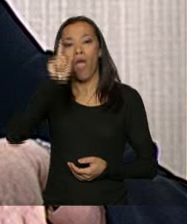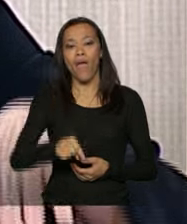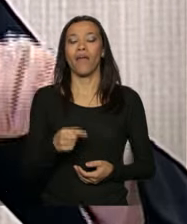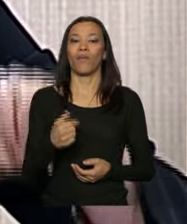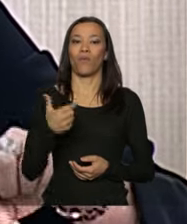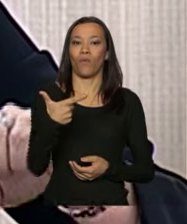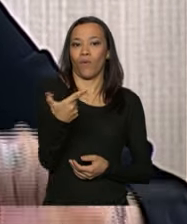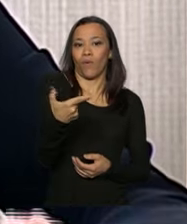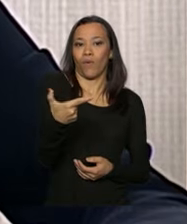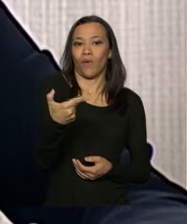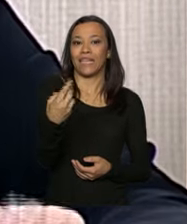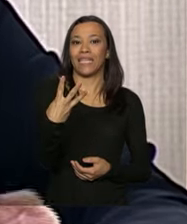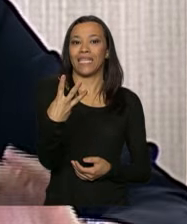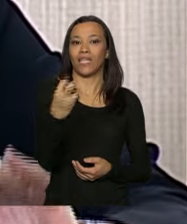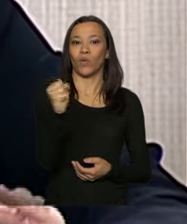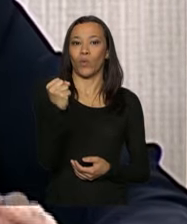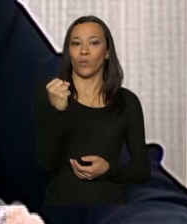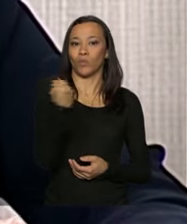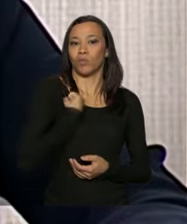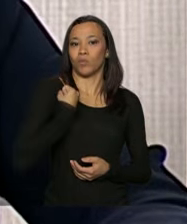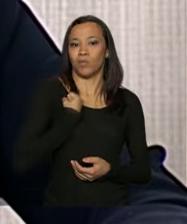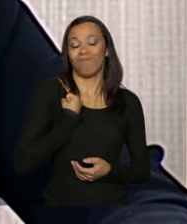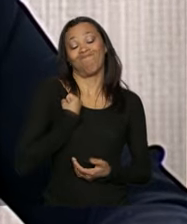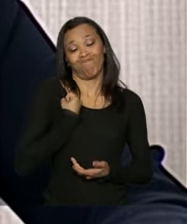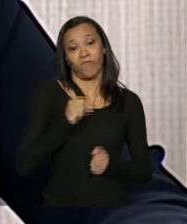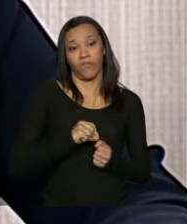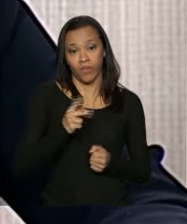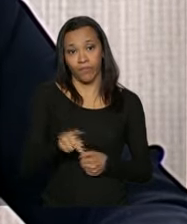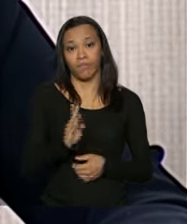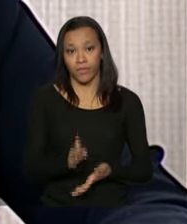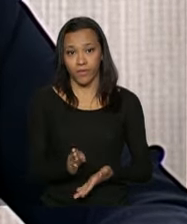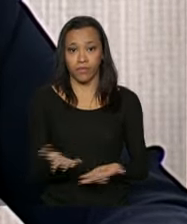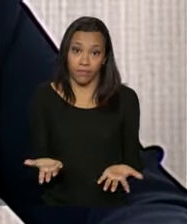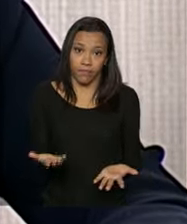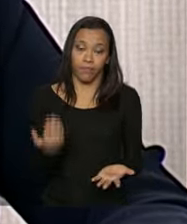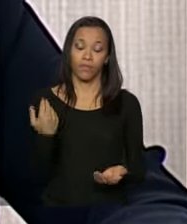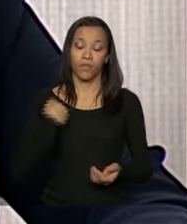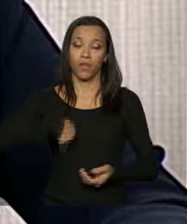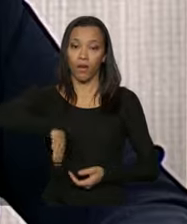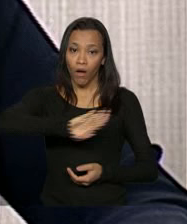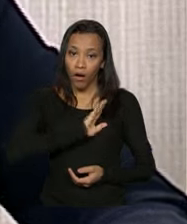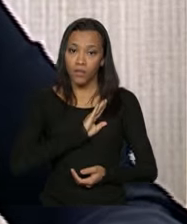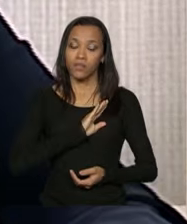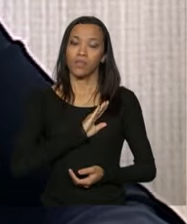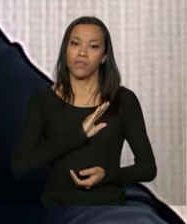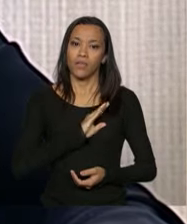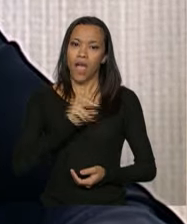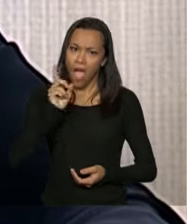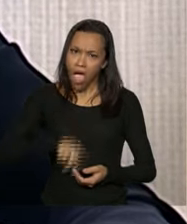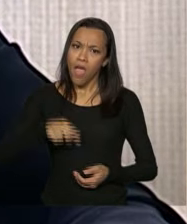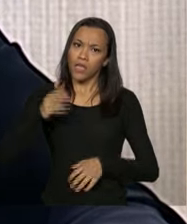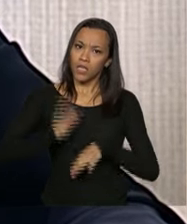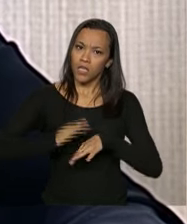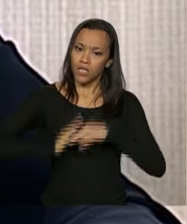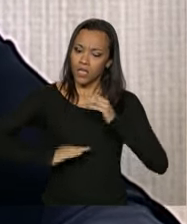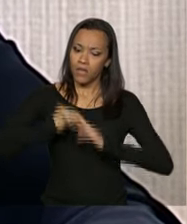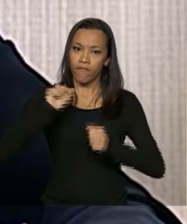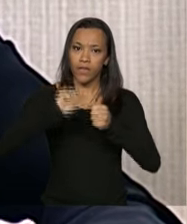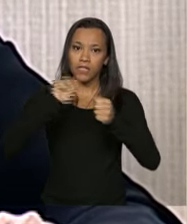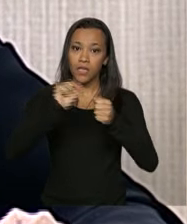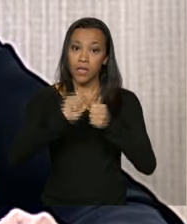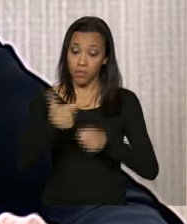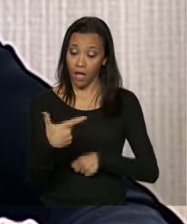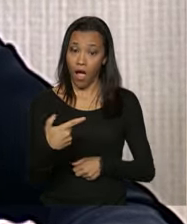38 fabricado no país. Então nós nós nossos somos aqueles que fabricamos, aqueles que